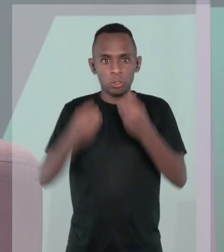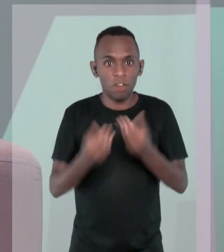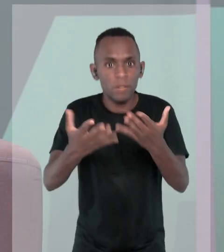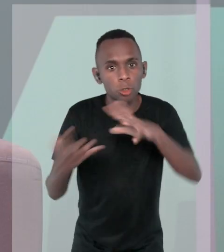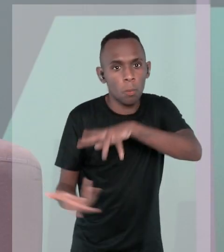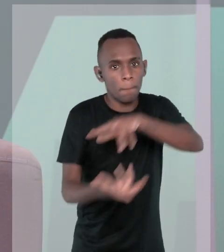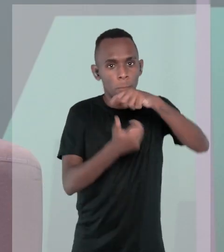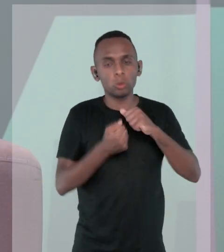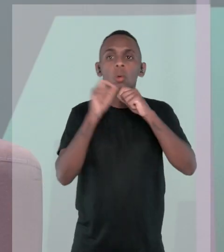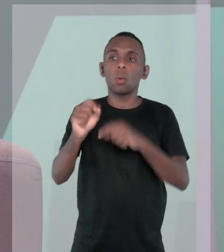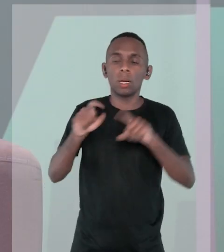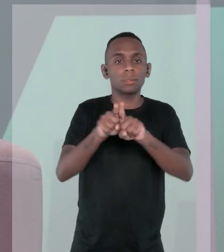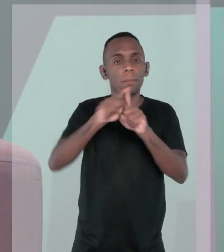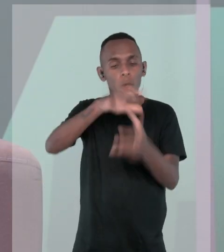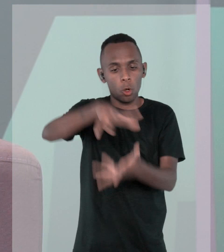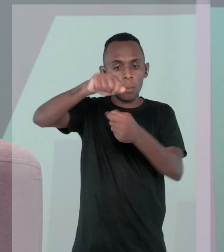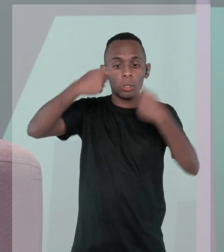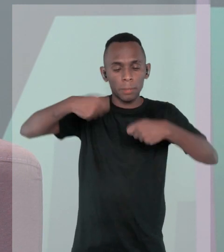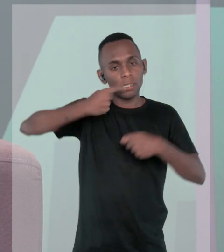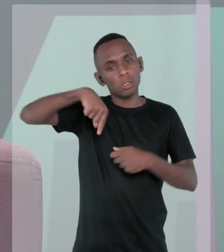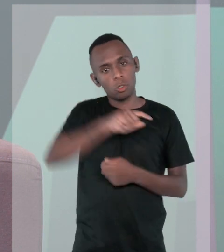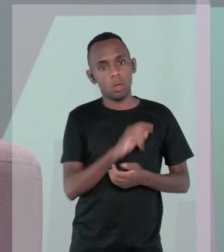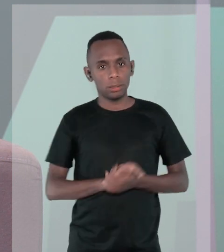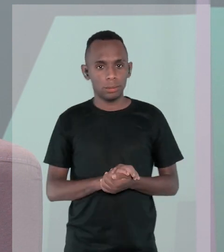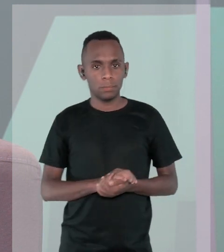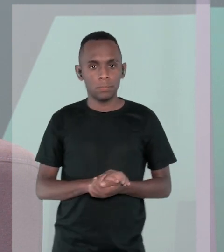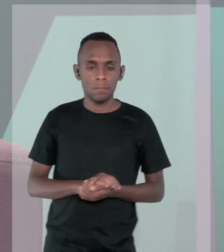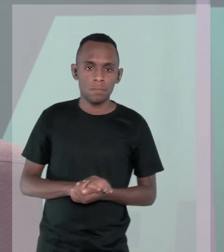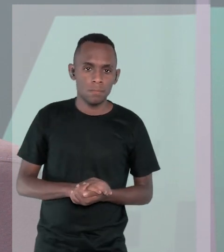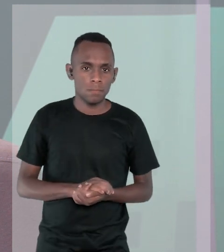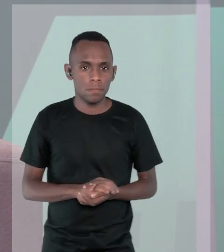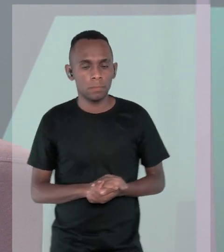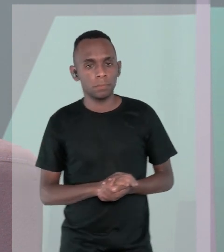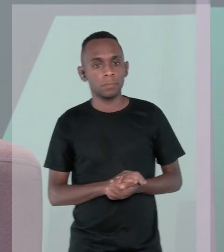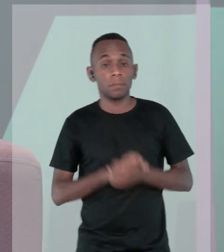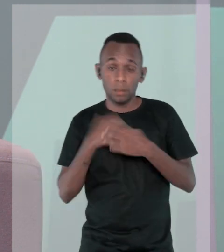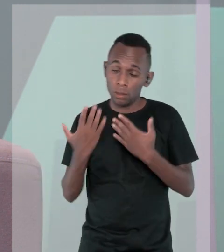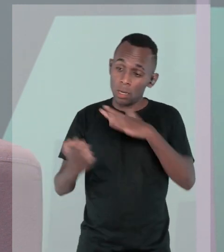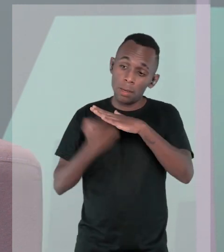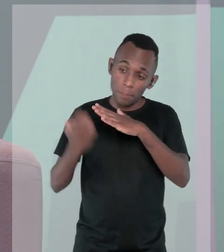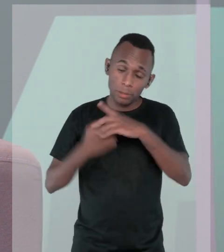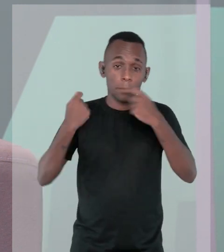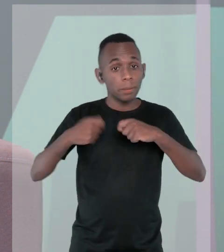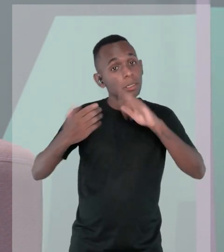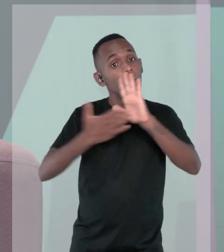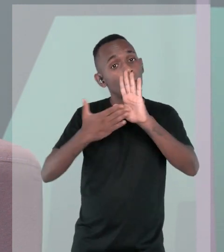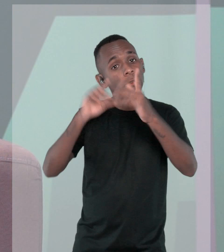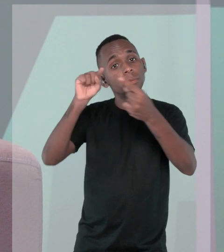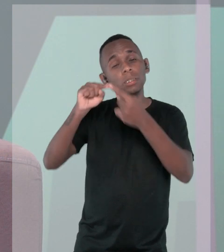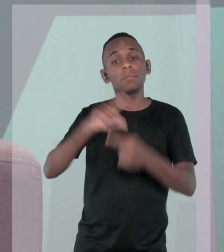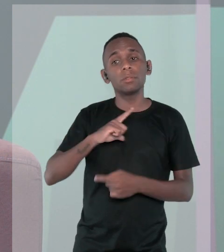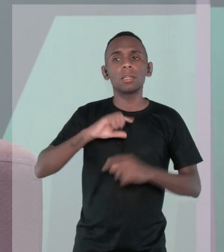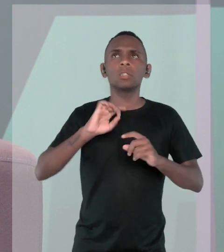ao mundo e o que o mundo precisa da gente. Então, as empresas estão precisando ter propósito.